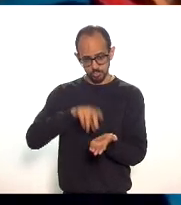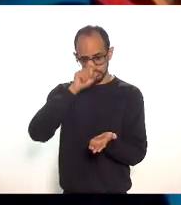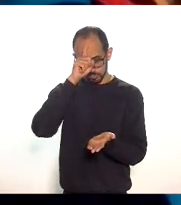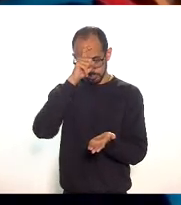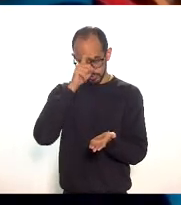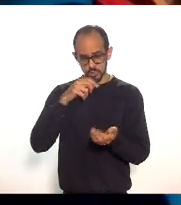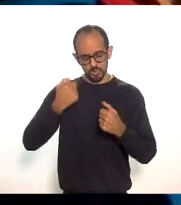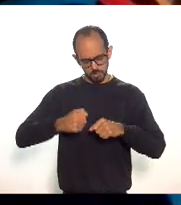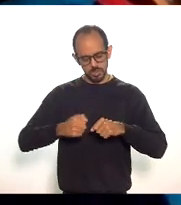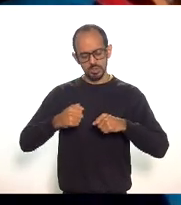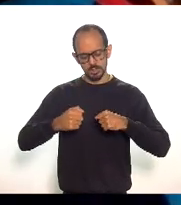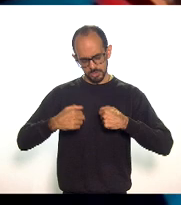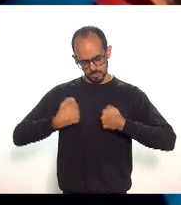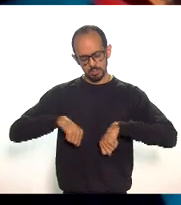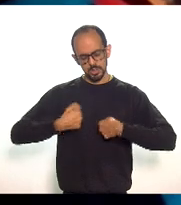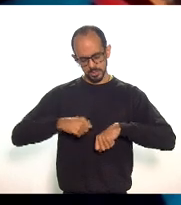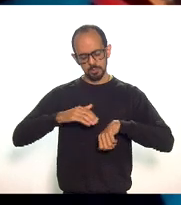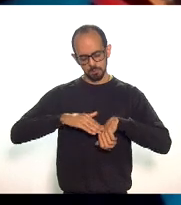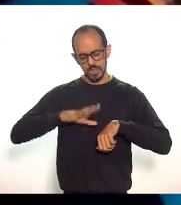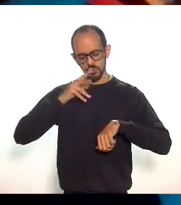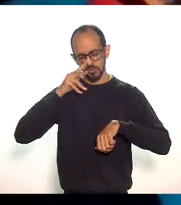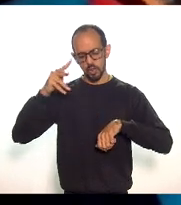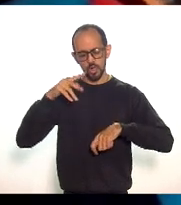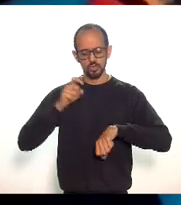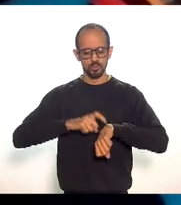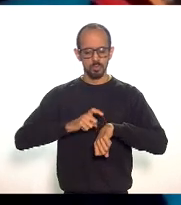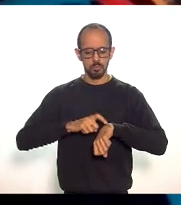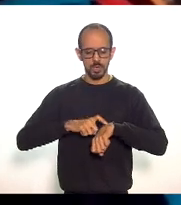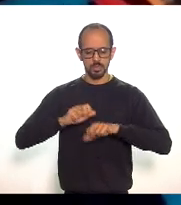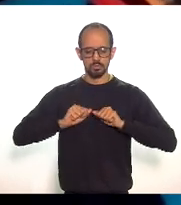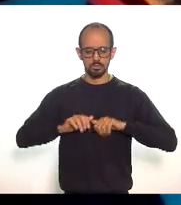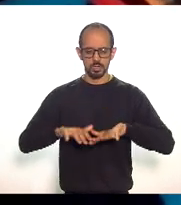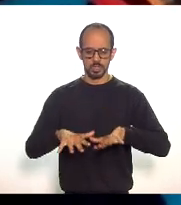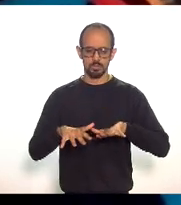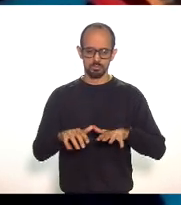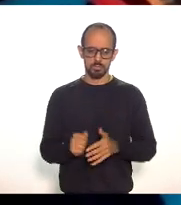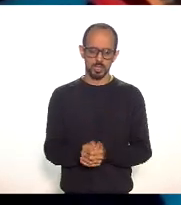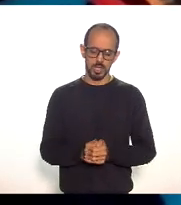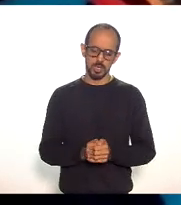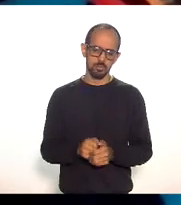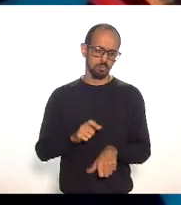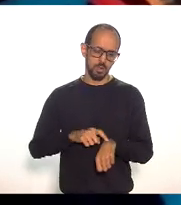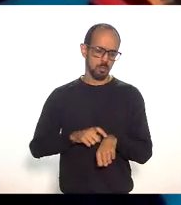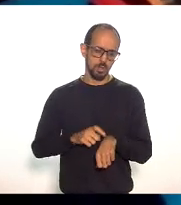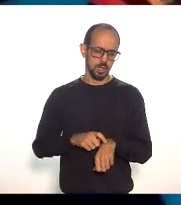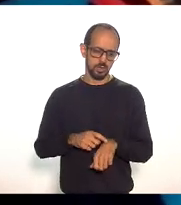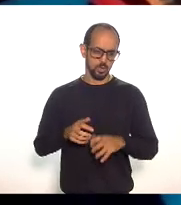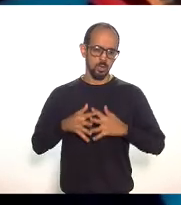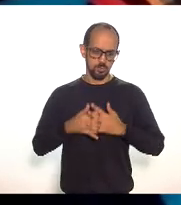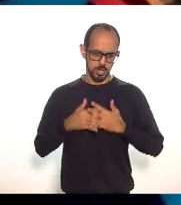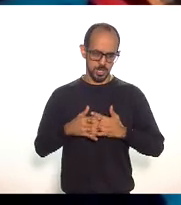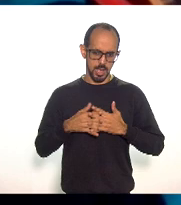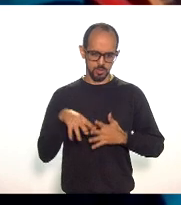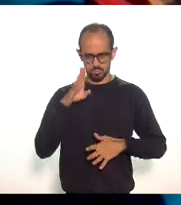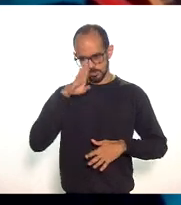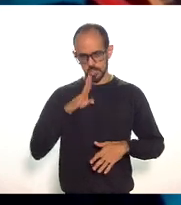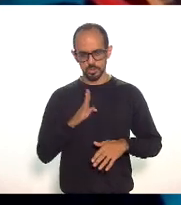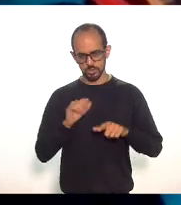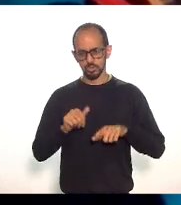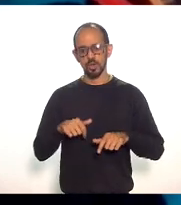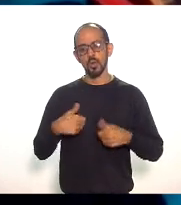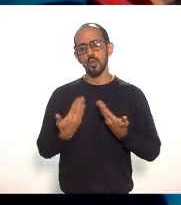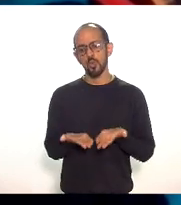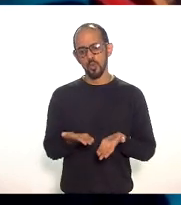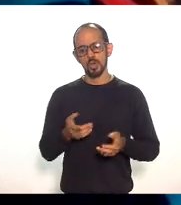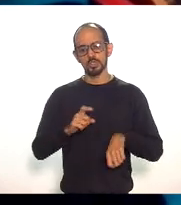autoridades responsáveis pela vigilância sanitária no momento de pandemia, no momento de calamidade pública que o Brasil está vivendo. Então, nesse